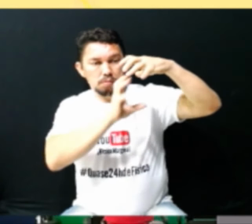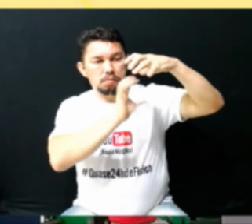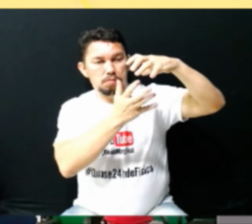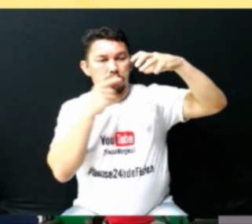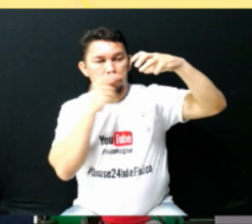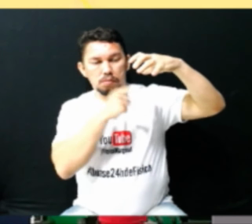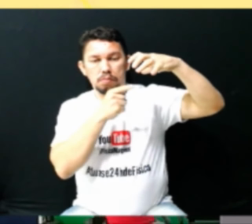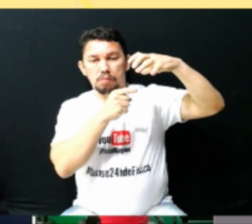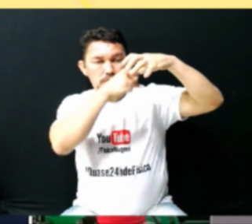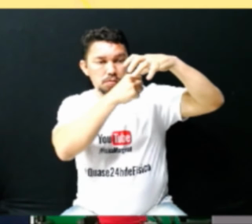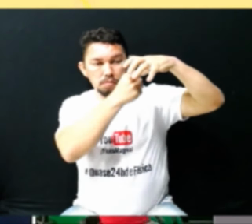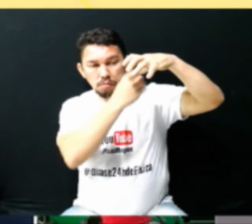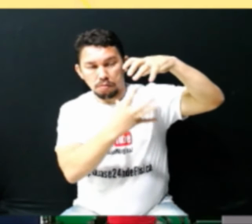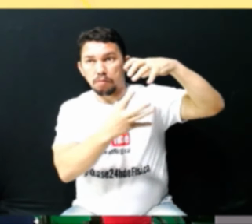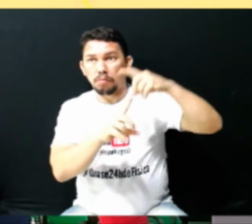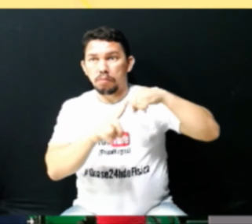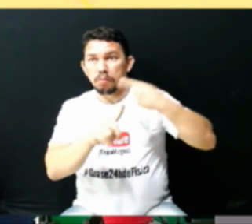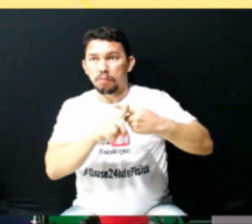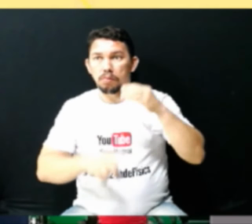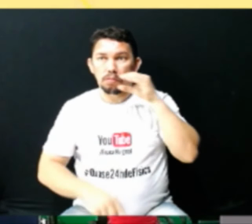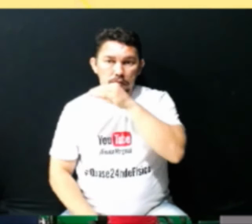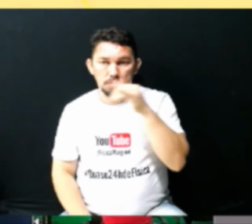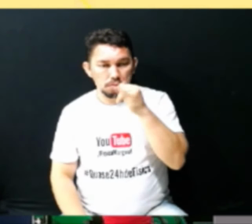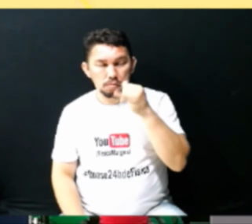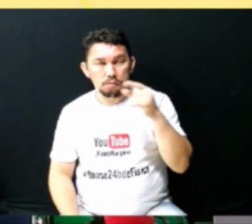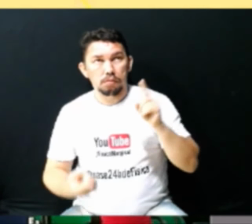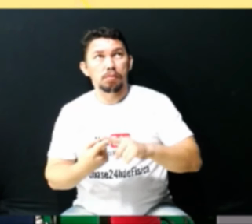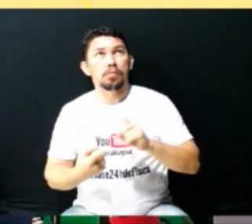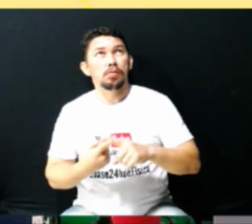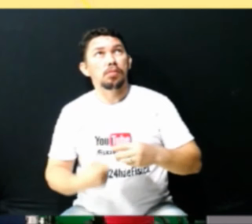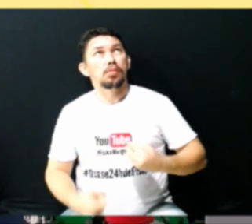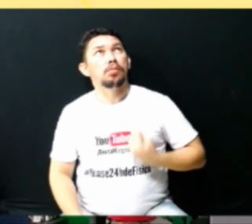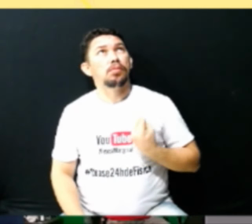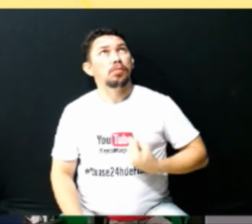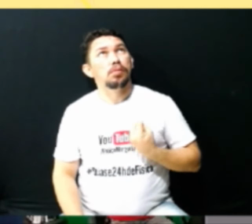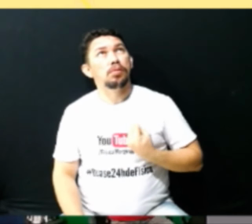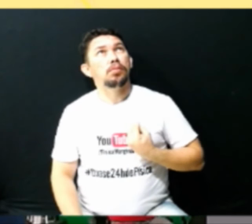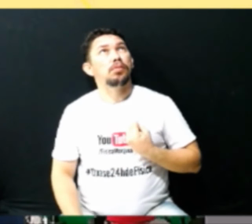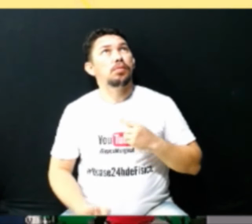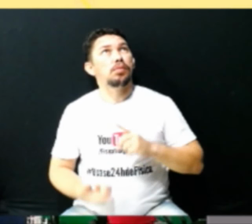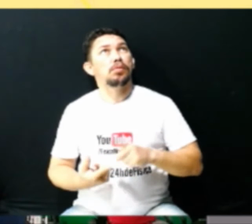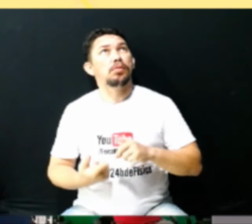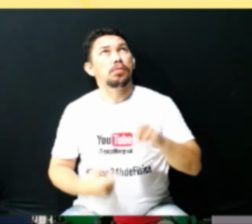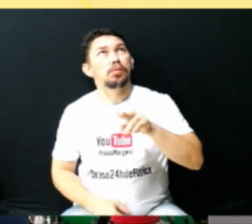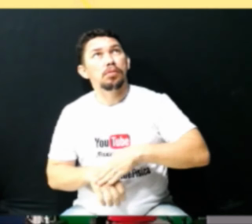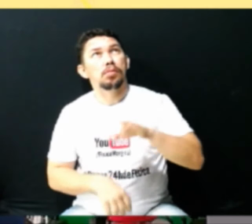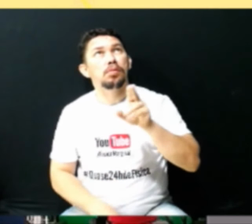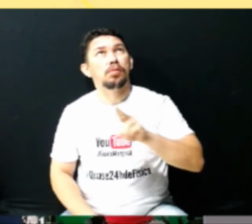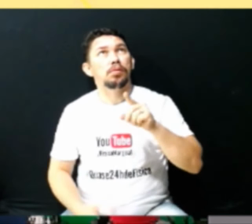tentar transformar a maior parte da energia elétrica em energia luminosa, essa lâmpada vai ser mais eficiente. É o caso da